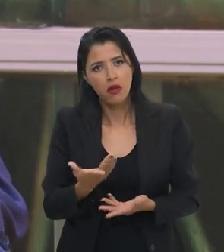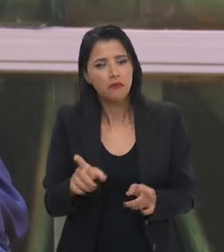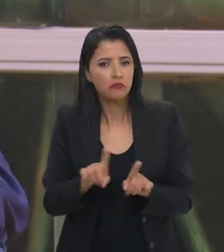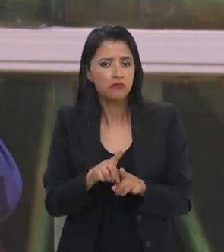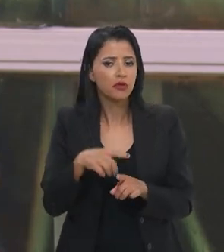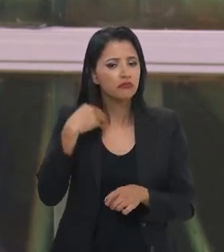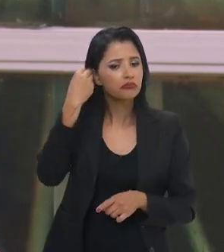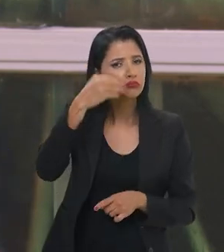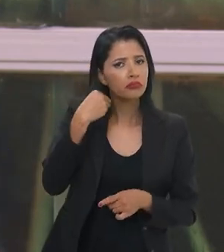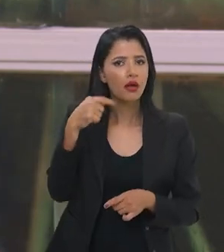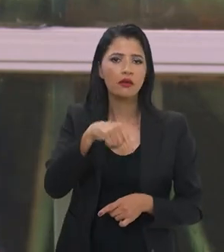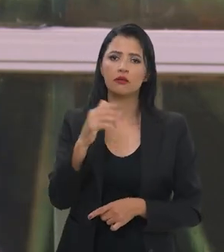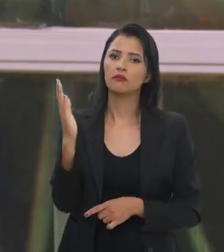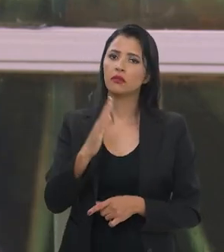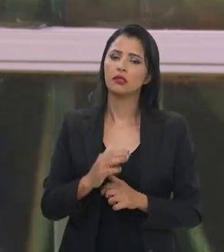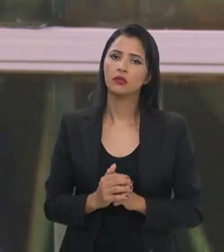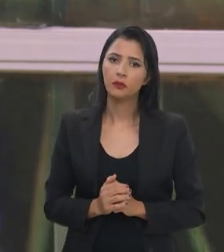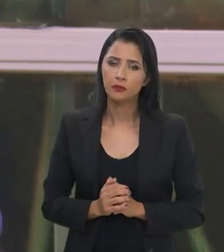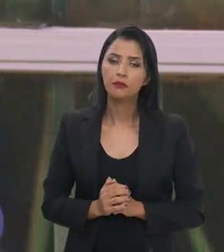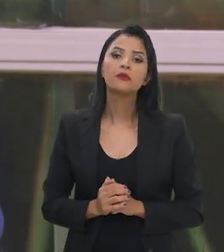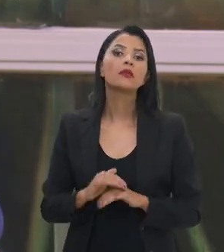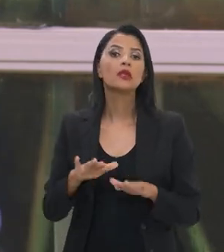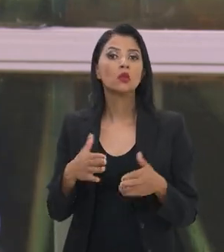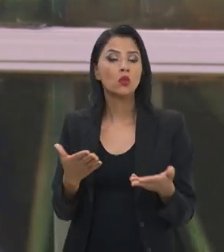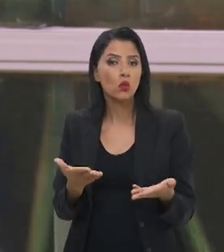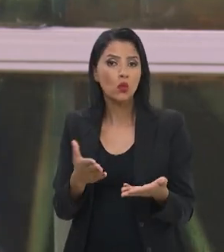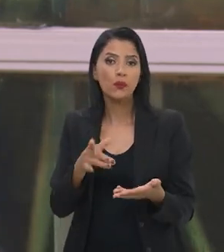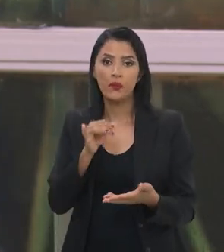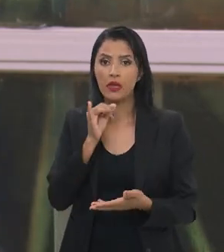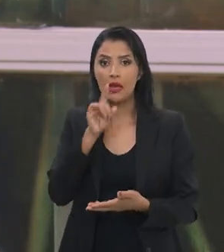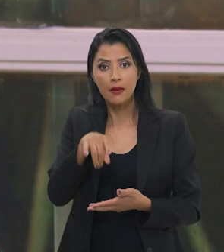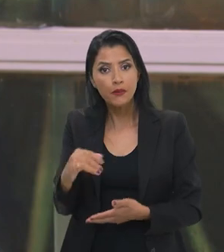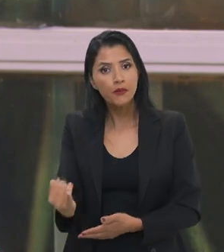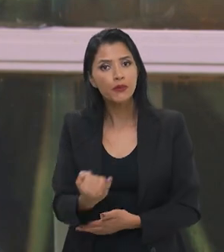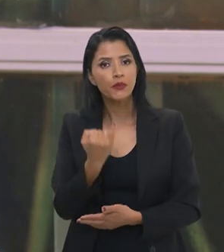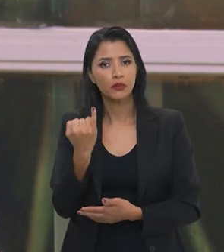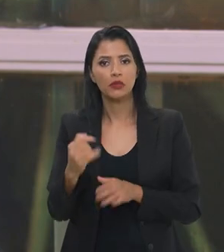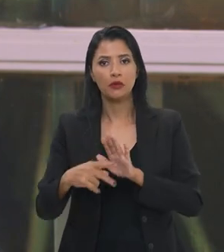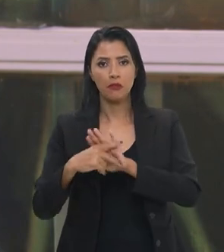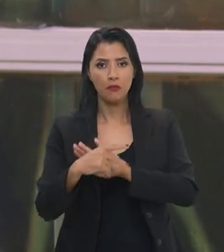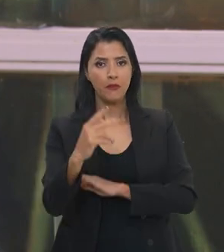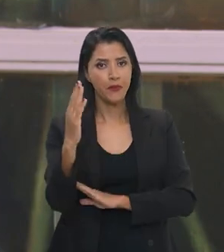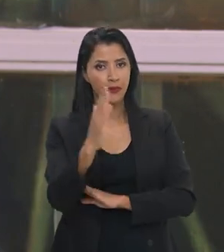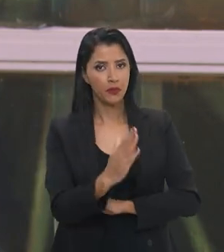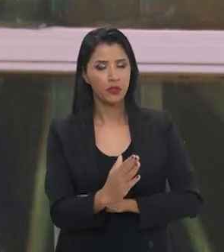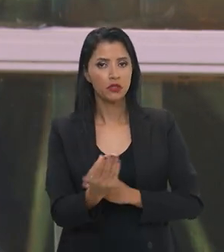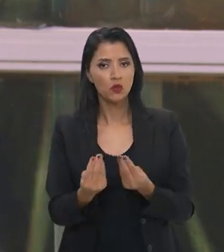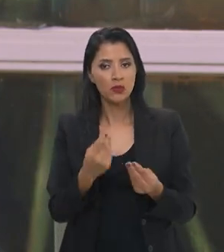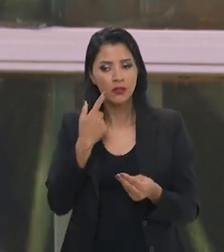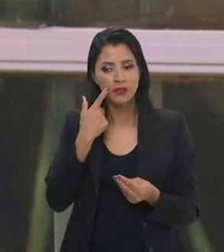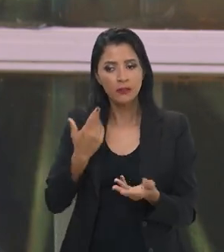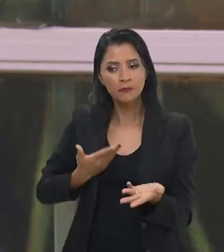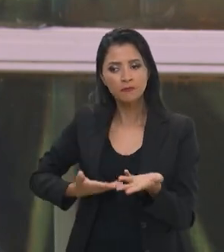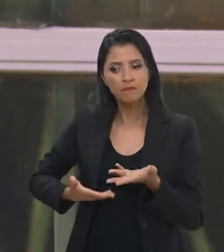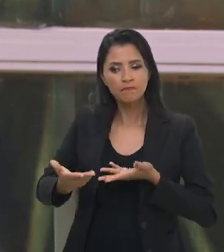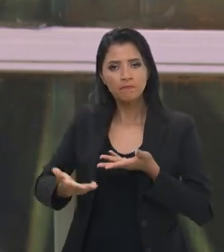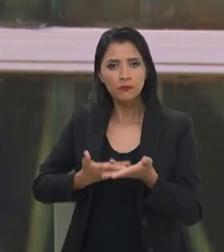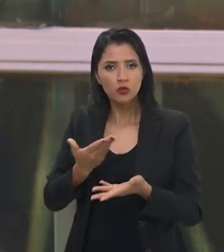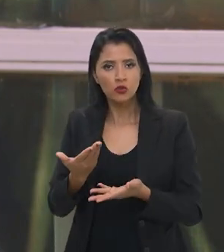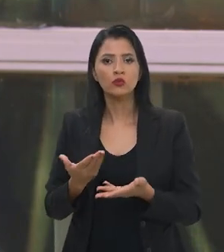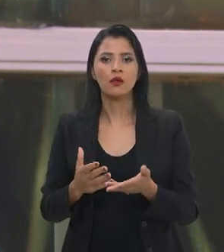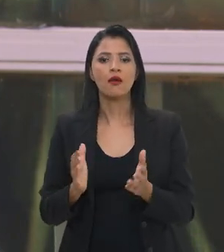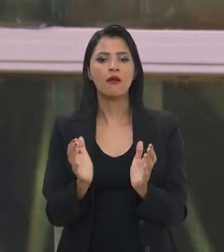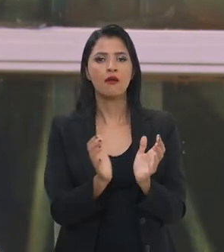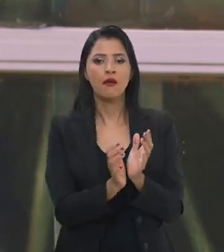a disposição para experiência brasileira é no caso é muito importante para o Brasil esse caminho de